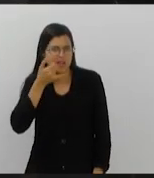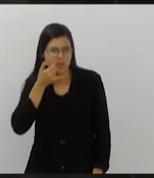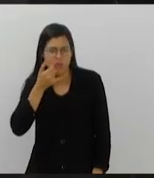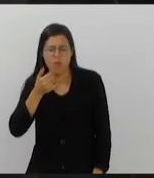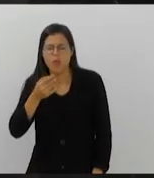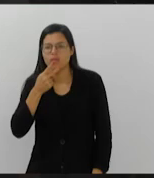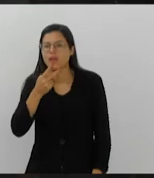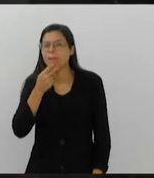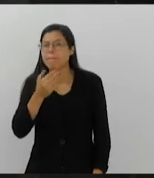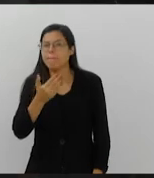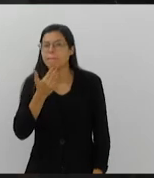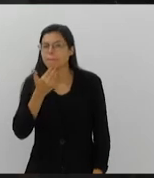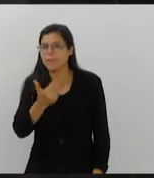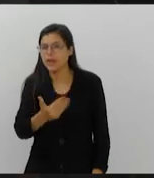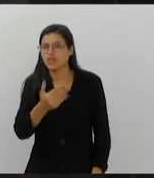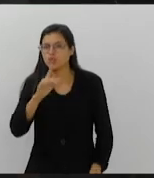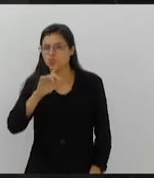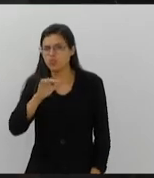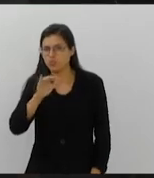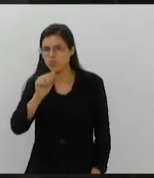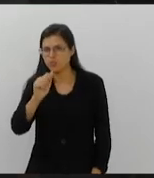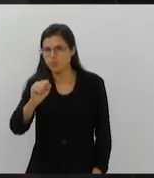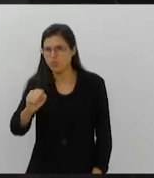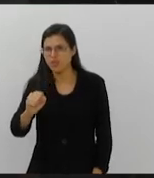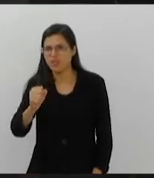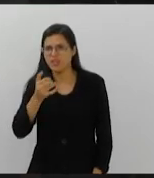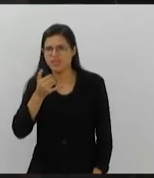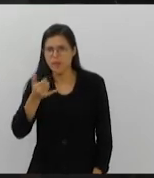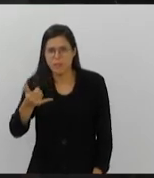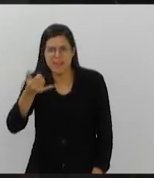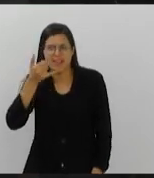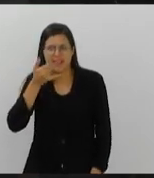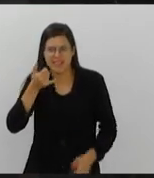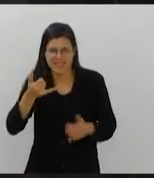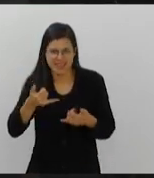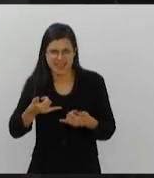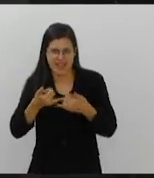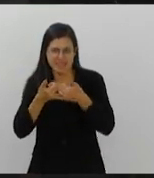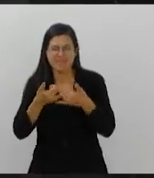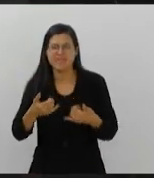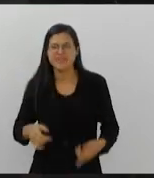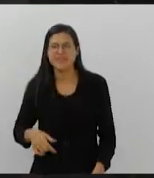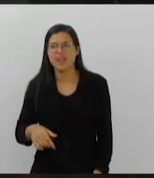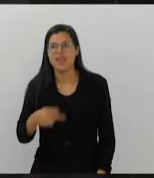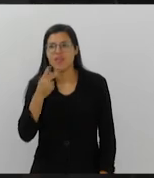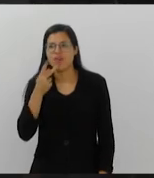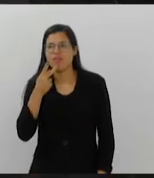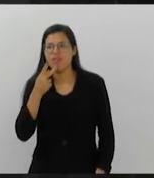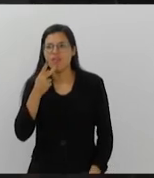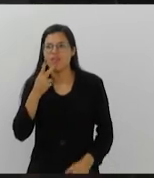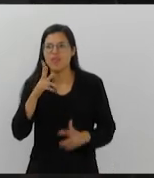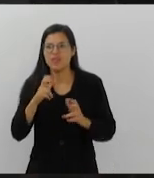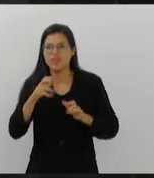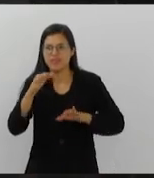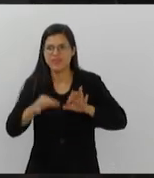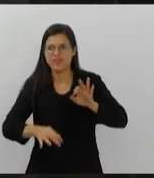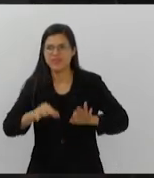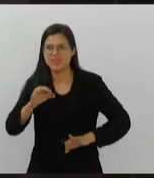Lucas me ligou e falou com tanto entusiasmo desse juiz, que aí eu fui ver quem era o doutor